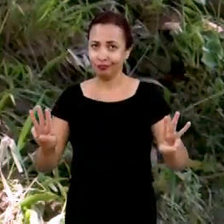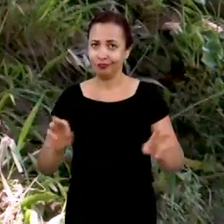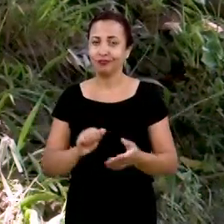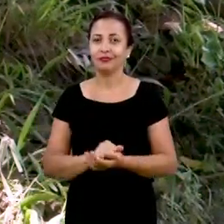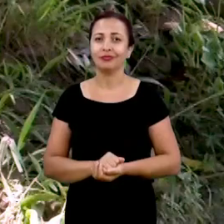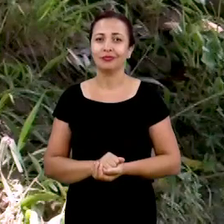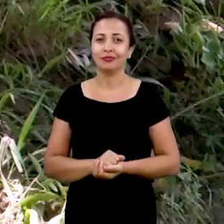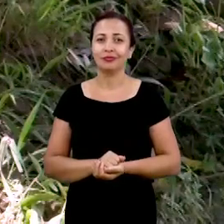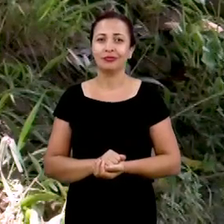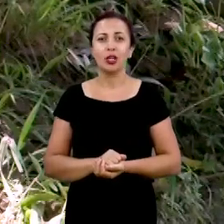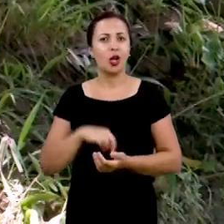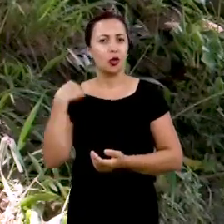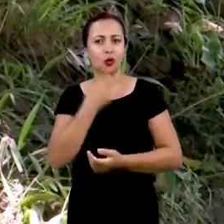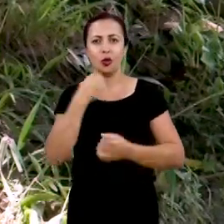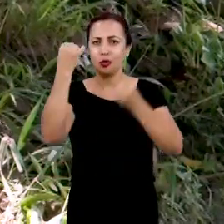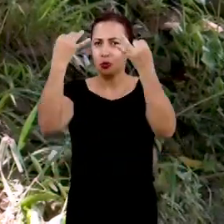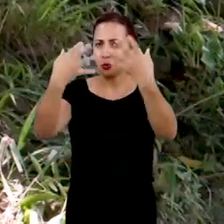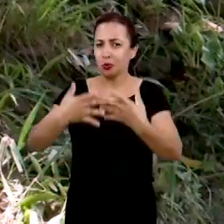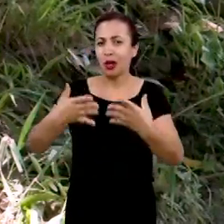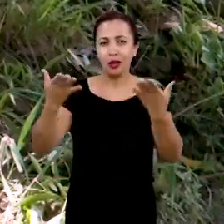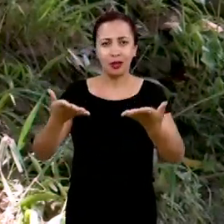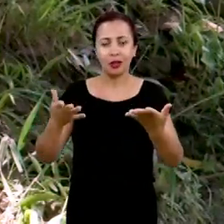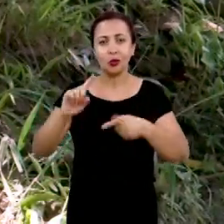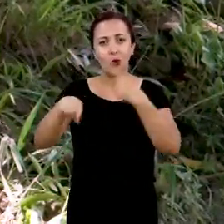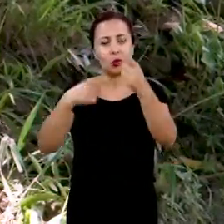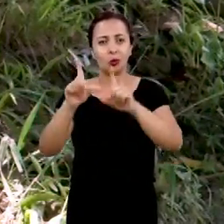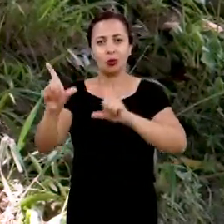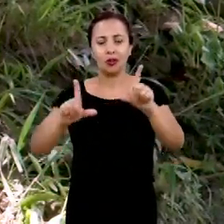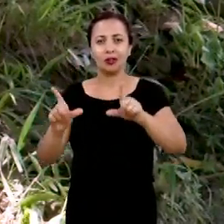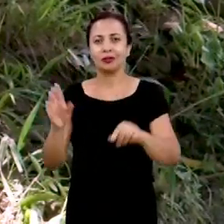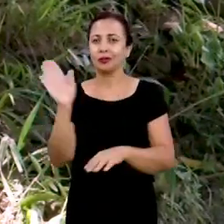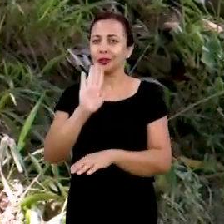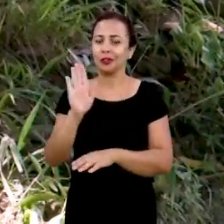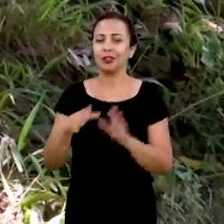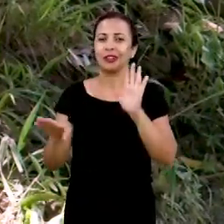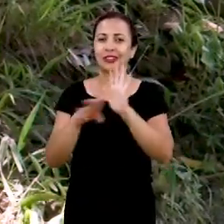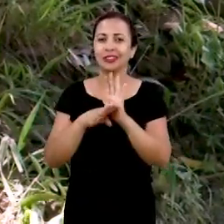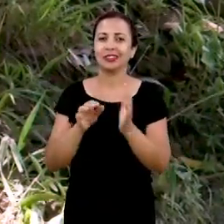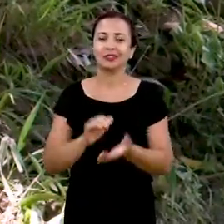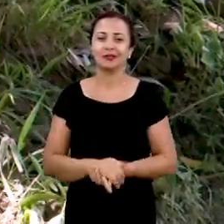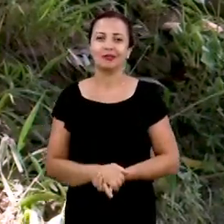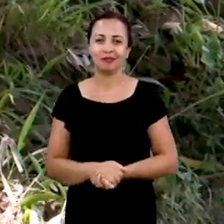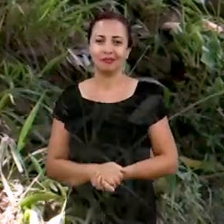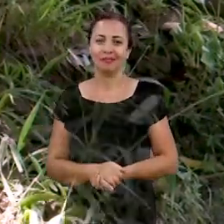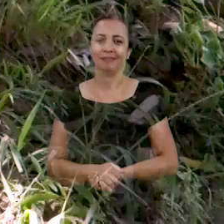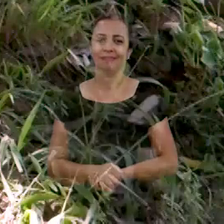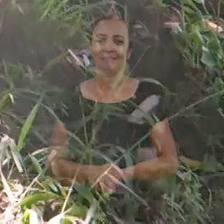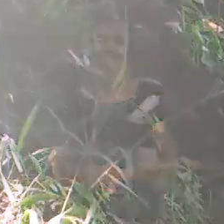univesciencia@uesb.edu.br que a gente explica por aqui num outro programa. Tchau, tchau e até lá!